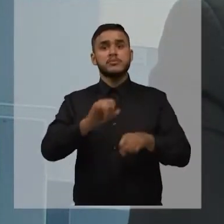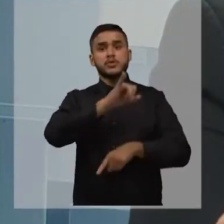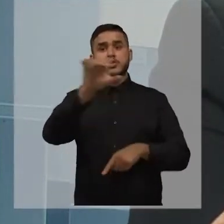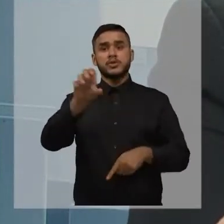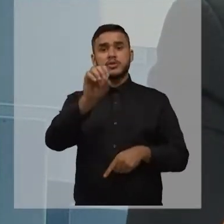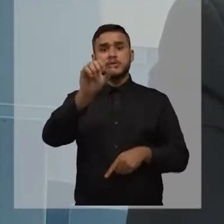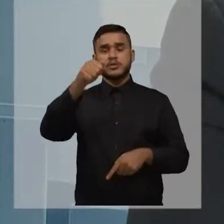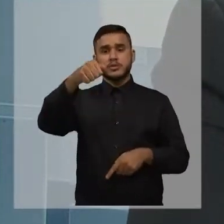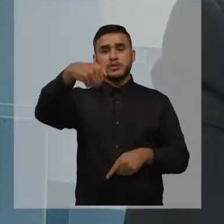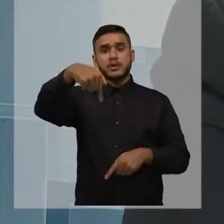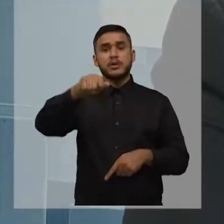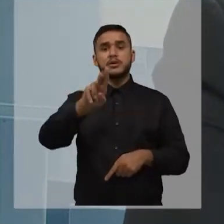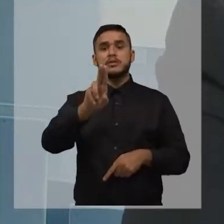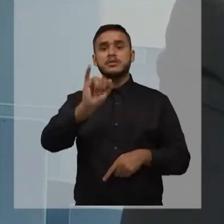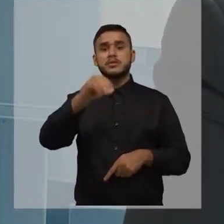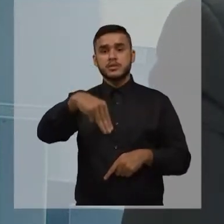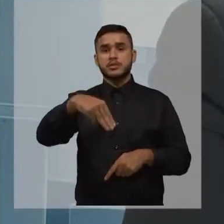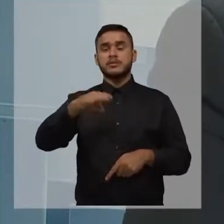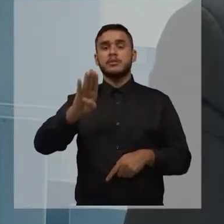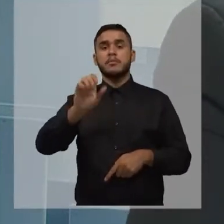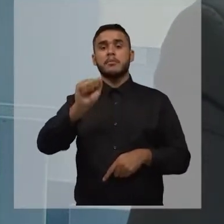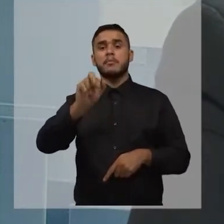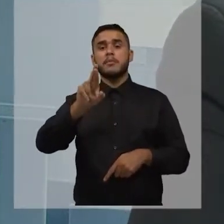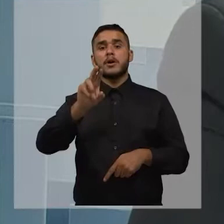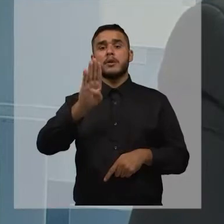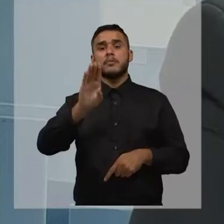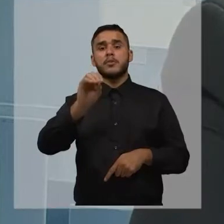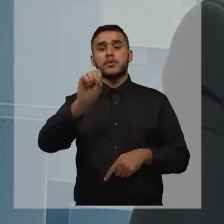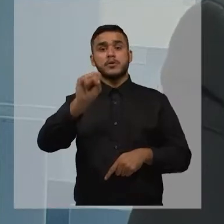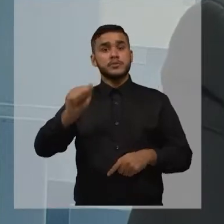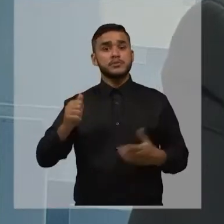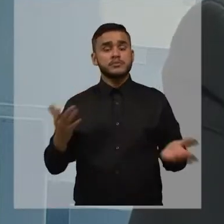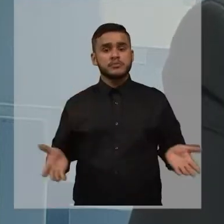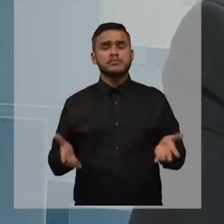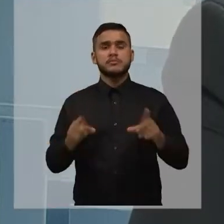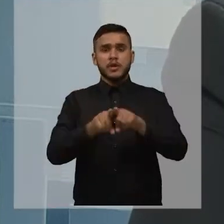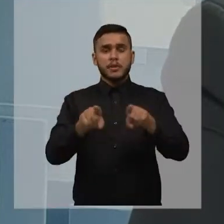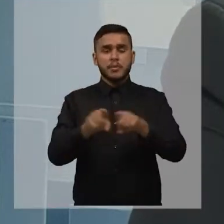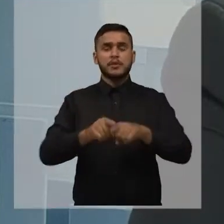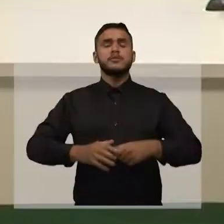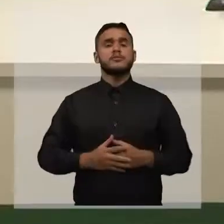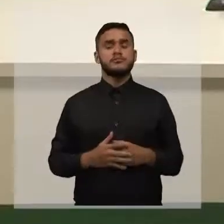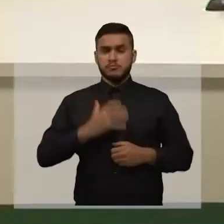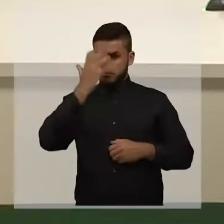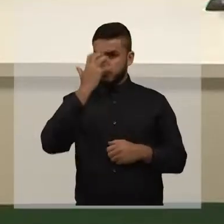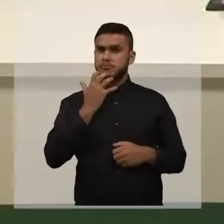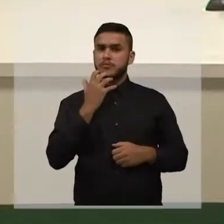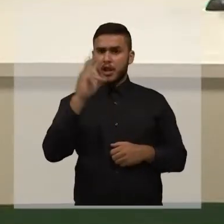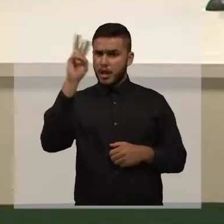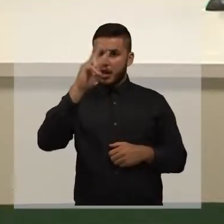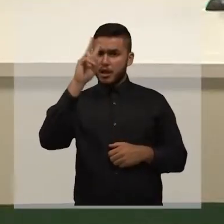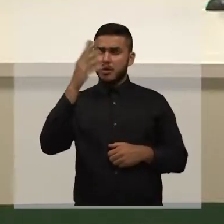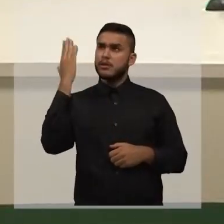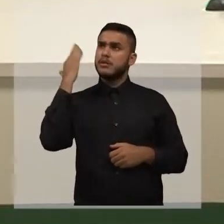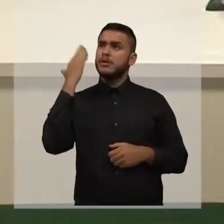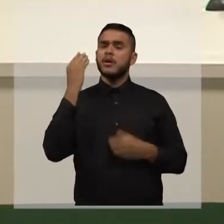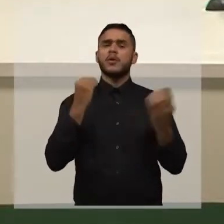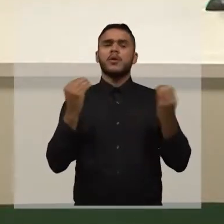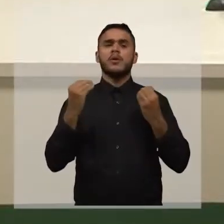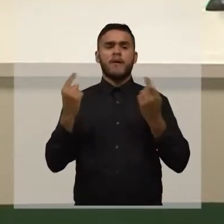homem que deu exemplo de como o Supremo deveria agir quando fez aquela ação penal.